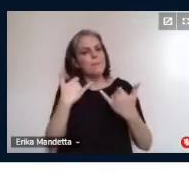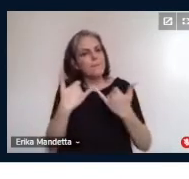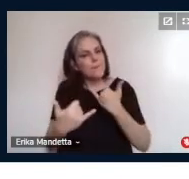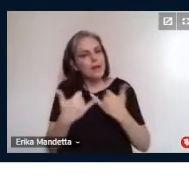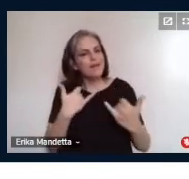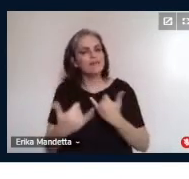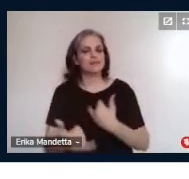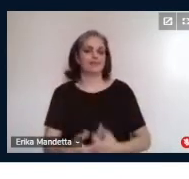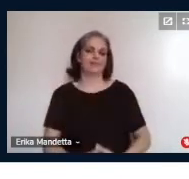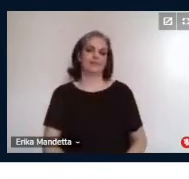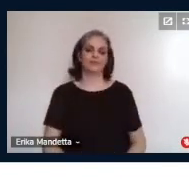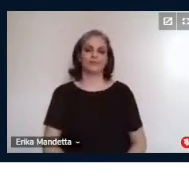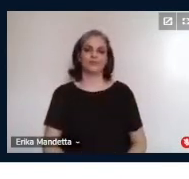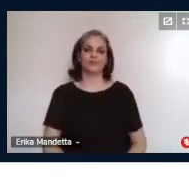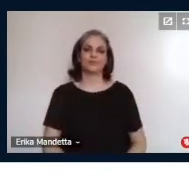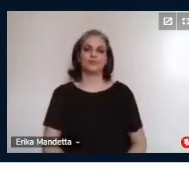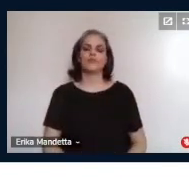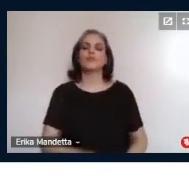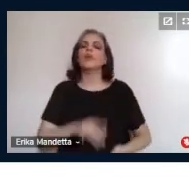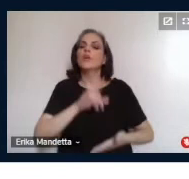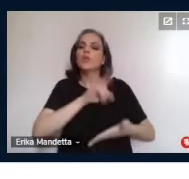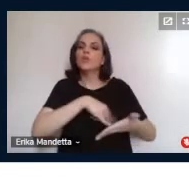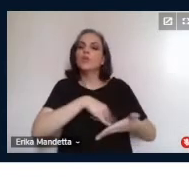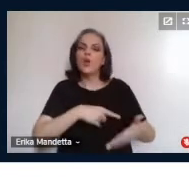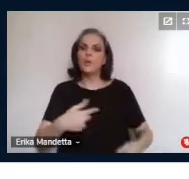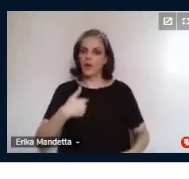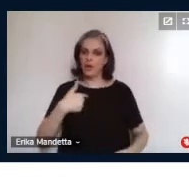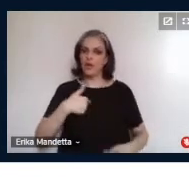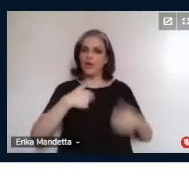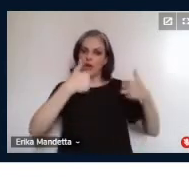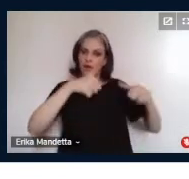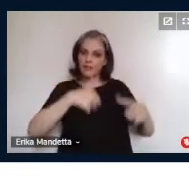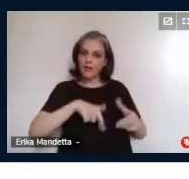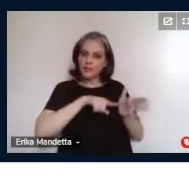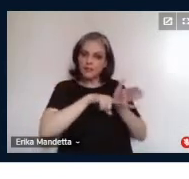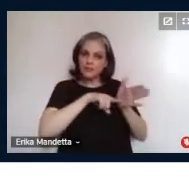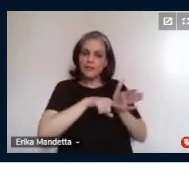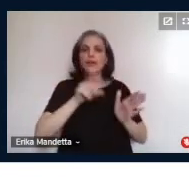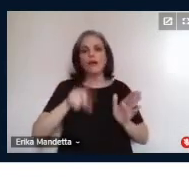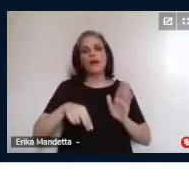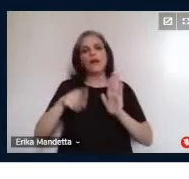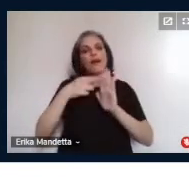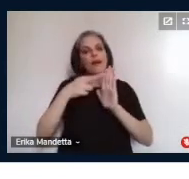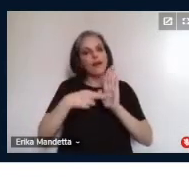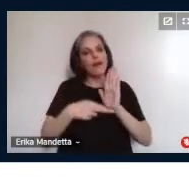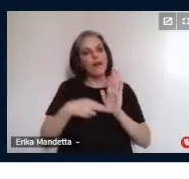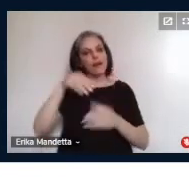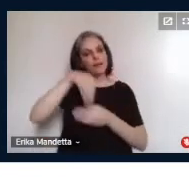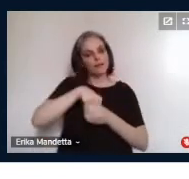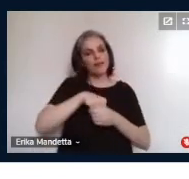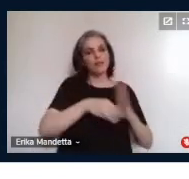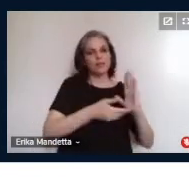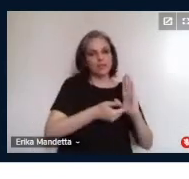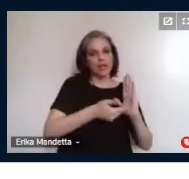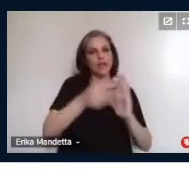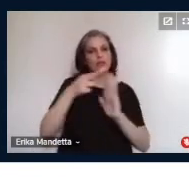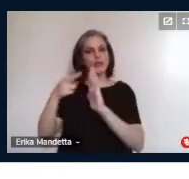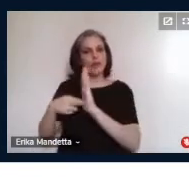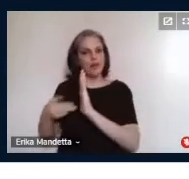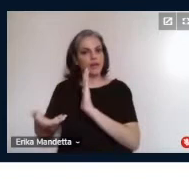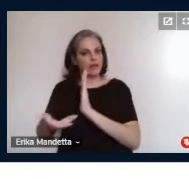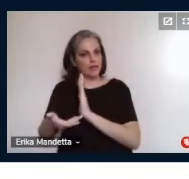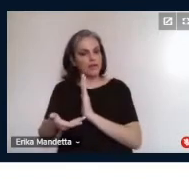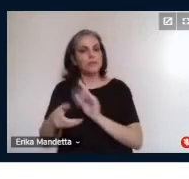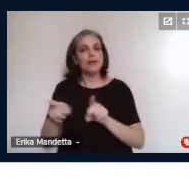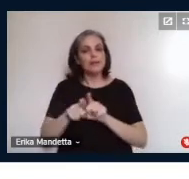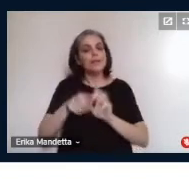os documentos que eu analisei foram o regimento interno do Senado da Câmara, o regimento comum do